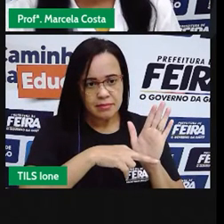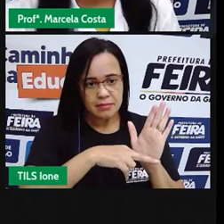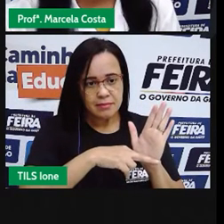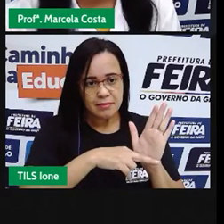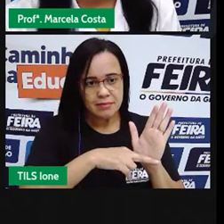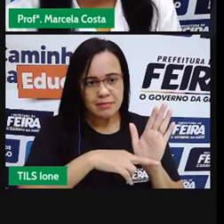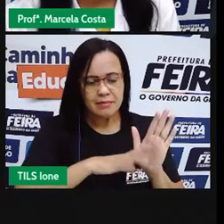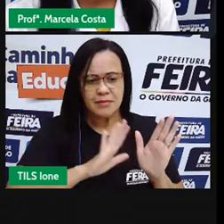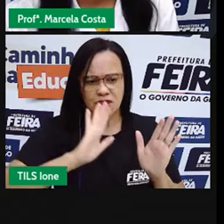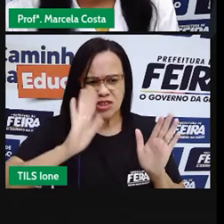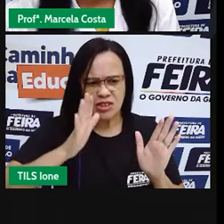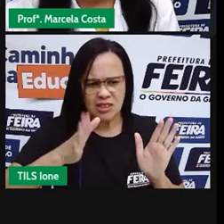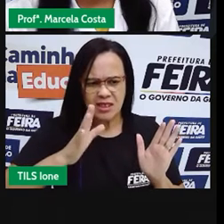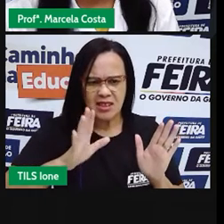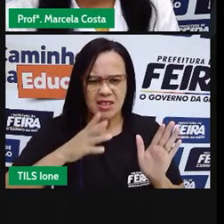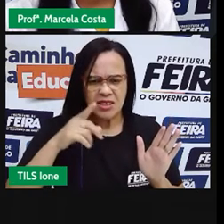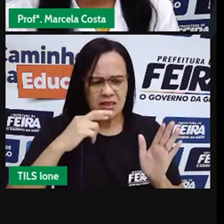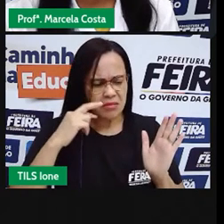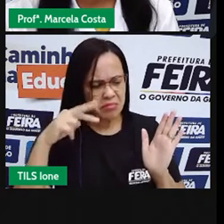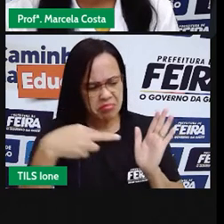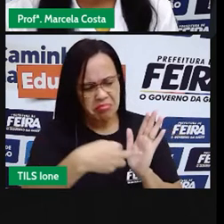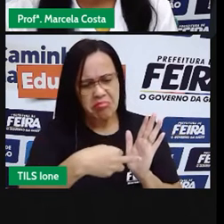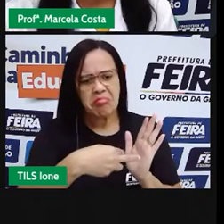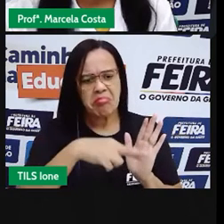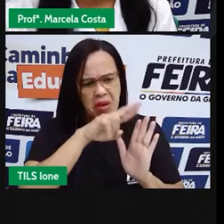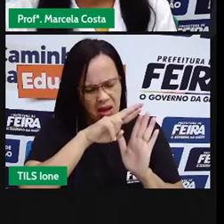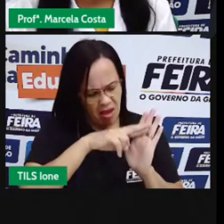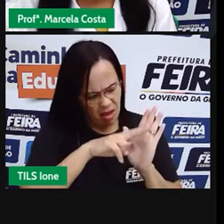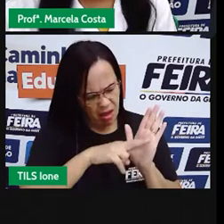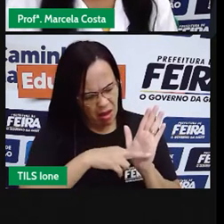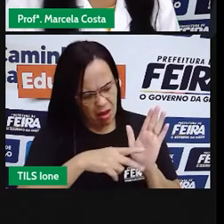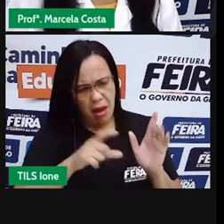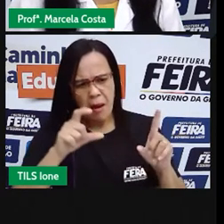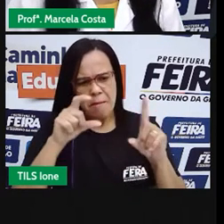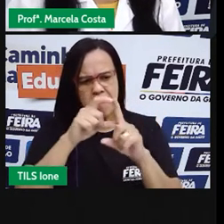Você já ouviu falar essa palavra